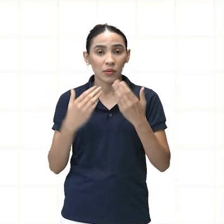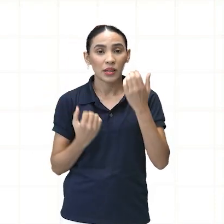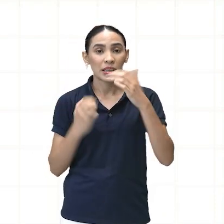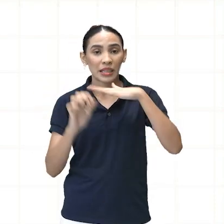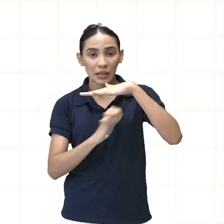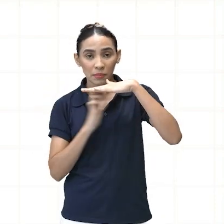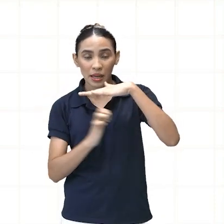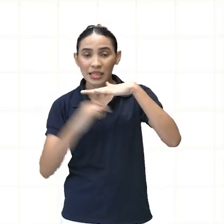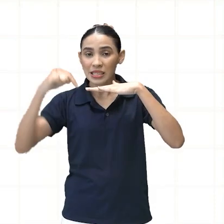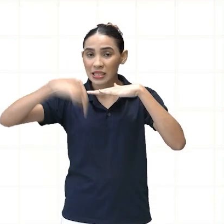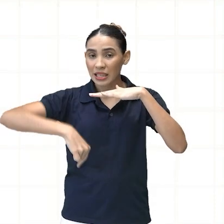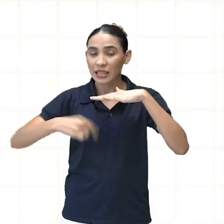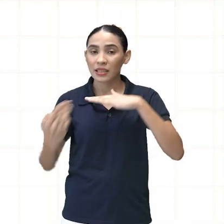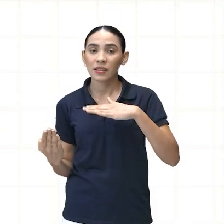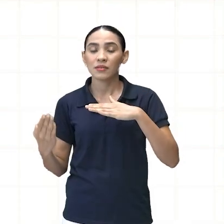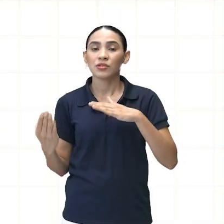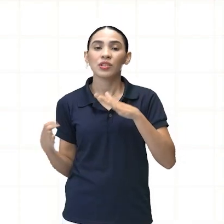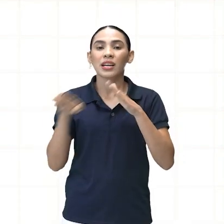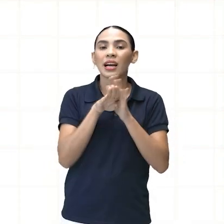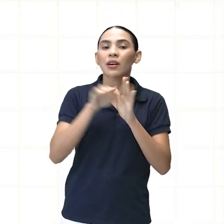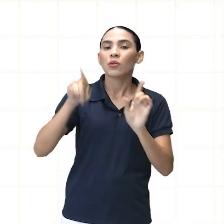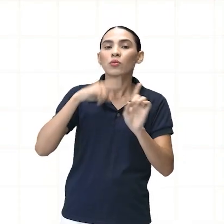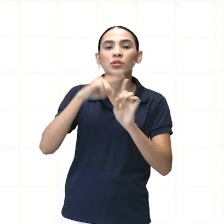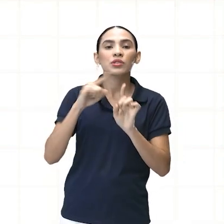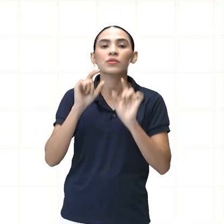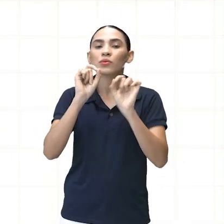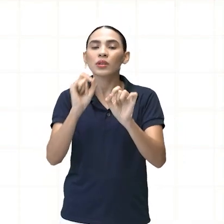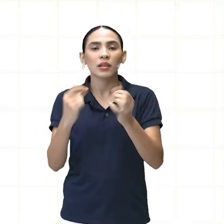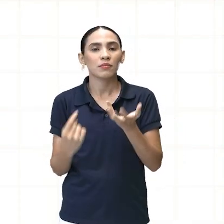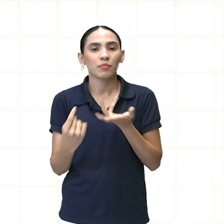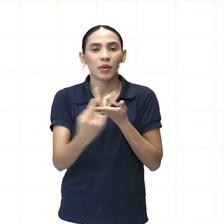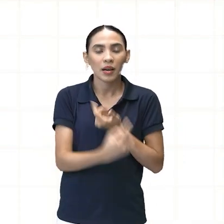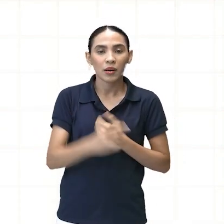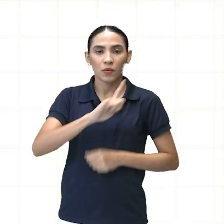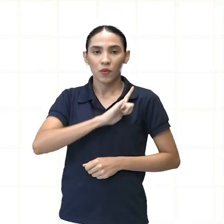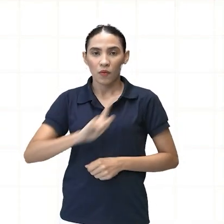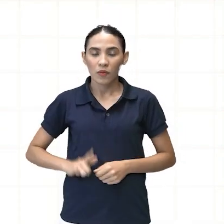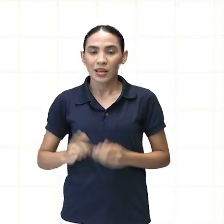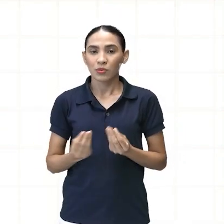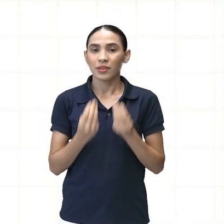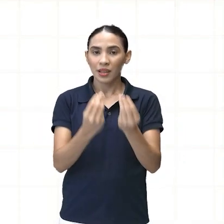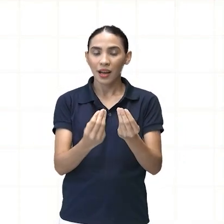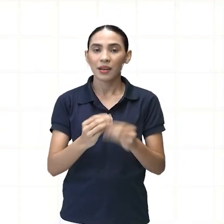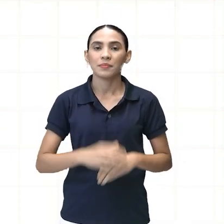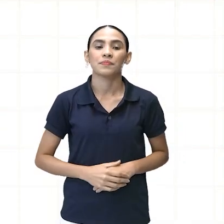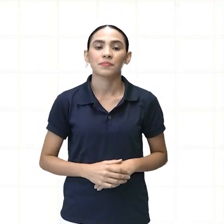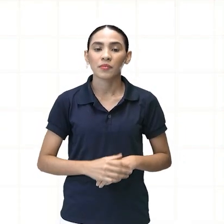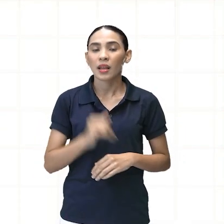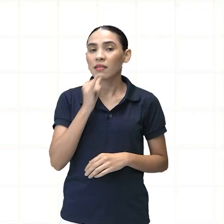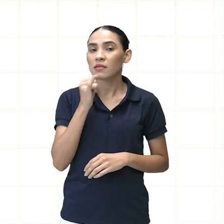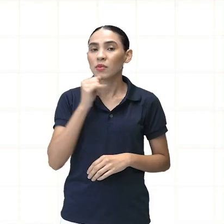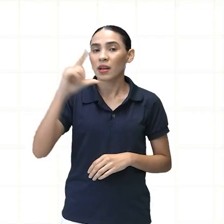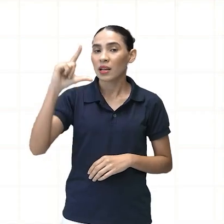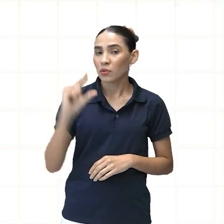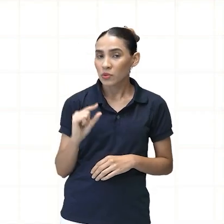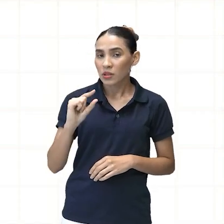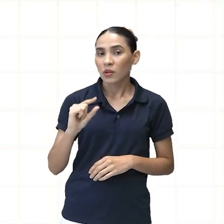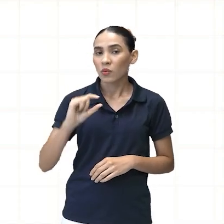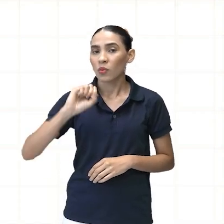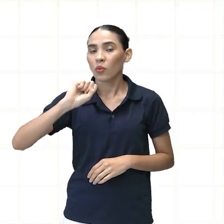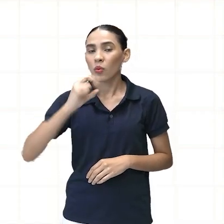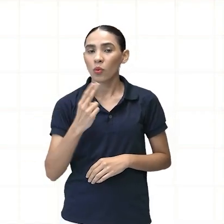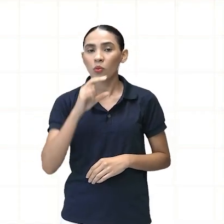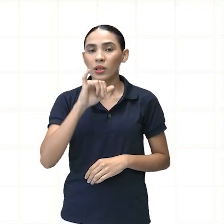aqui, elas vieram em função dessas vantagens que o governo oferece, né? Como redução ou isenção